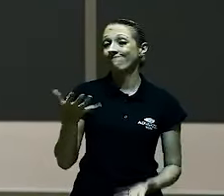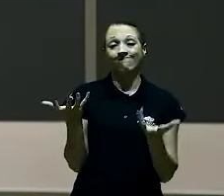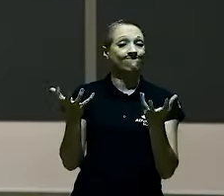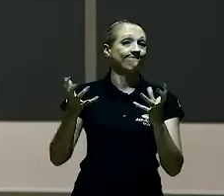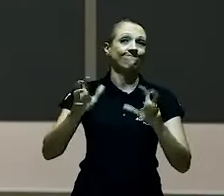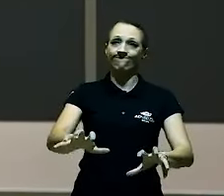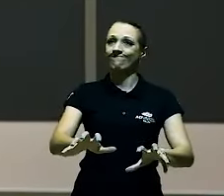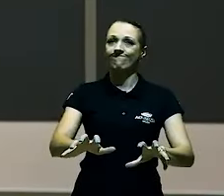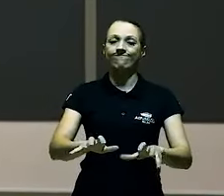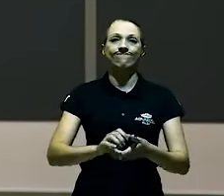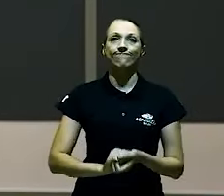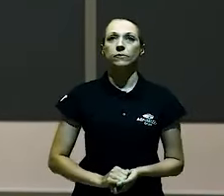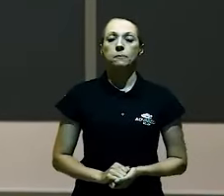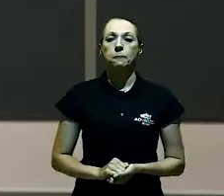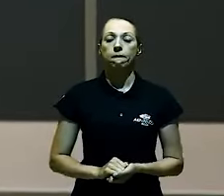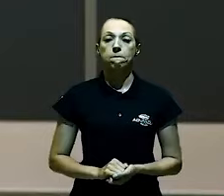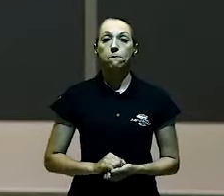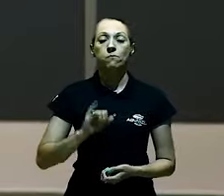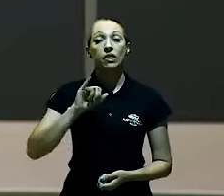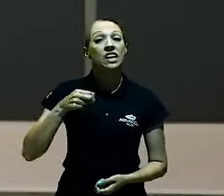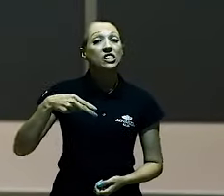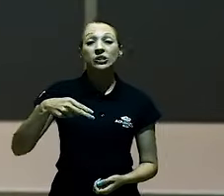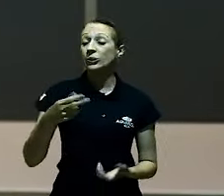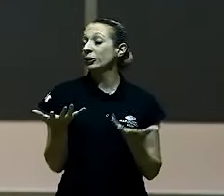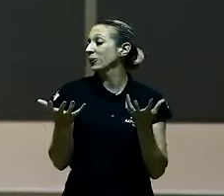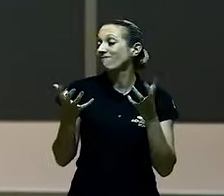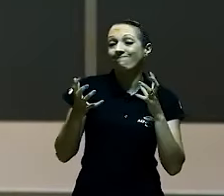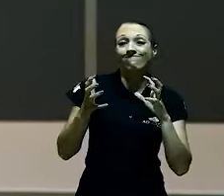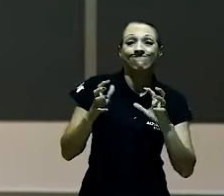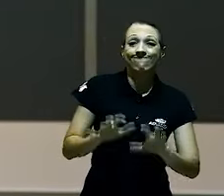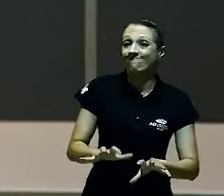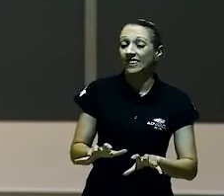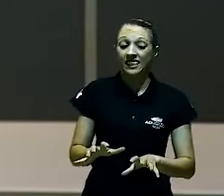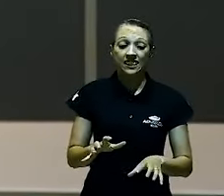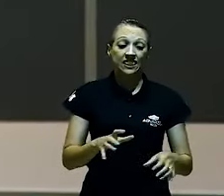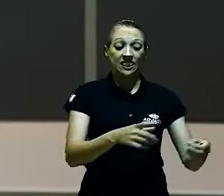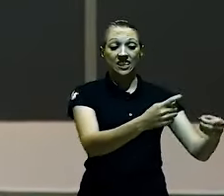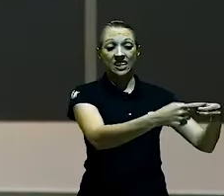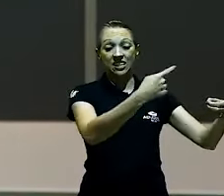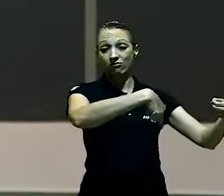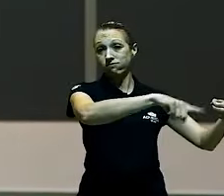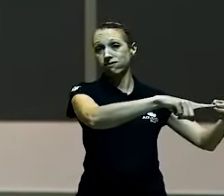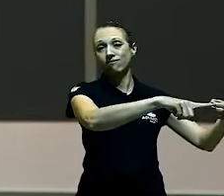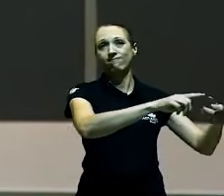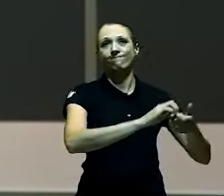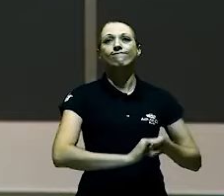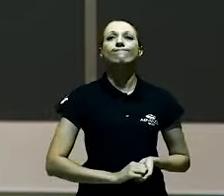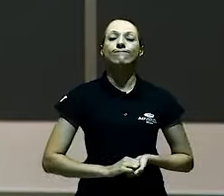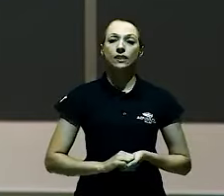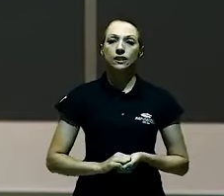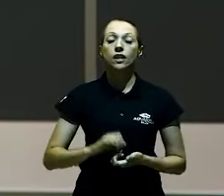com Deus porque discorda da sua misericórdia. Deus está dizendo: Jonas, levante-se, clame em favor